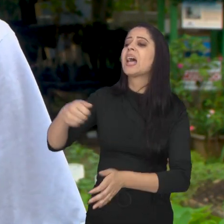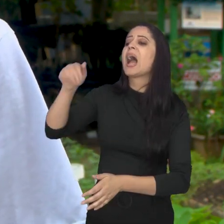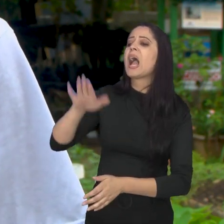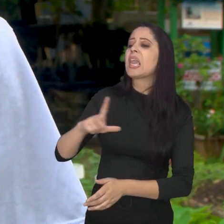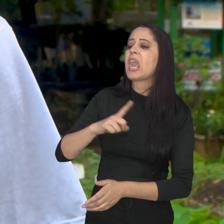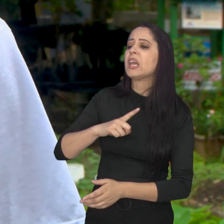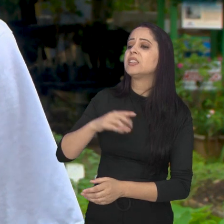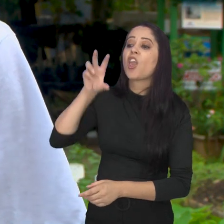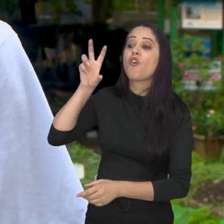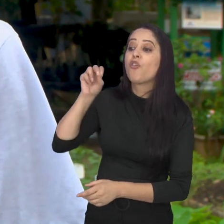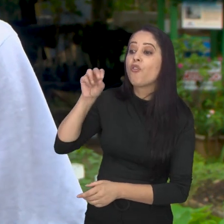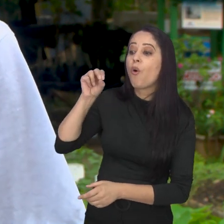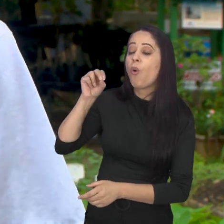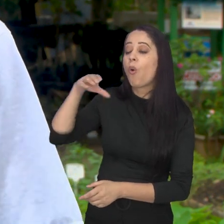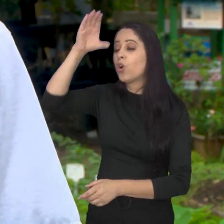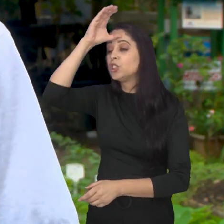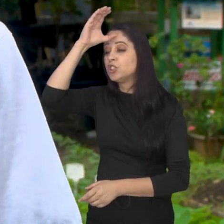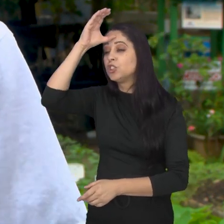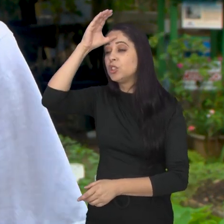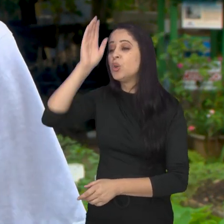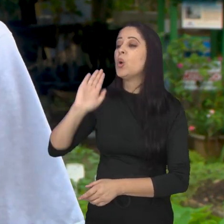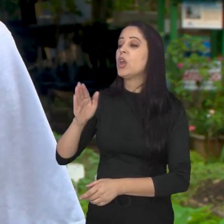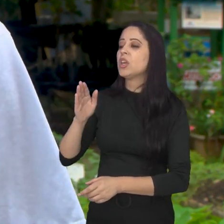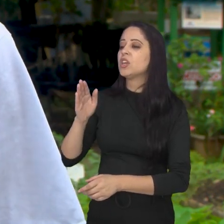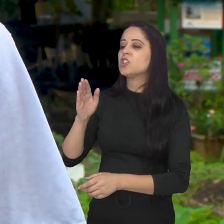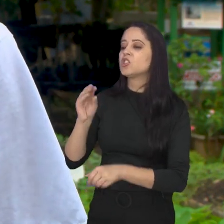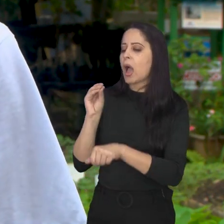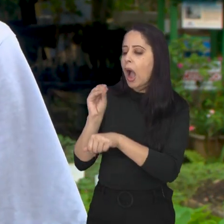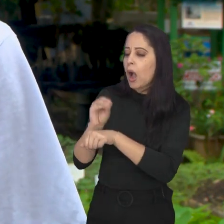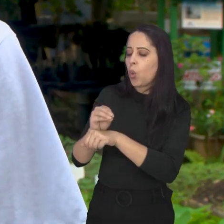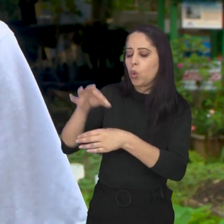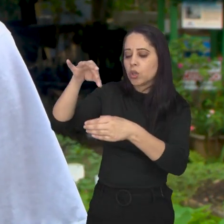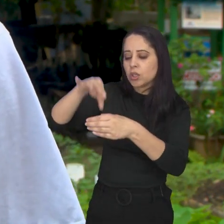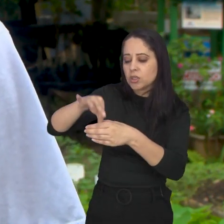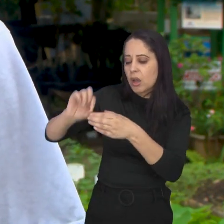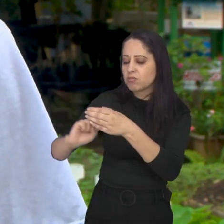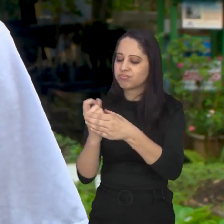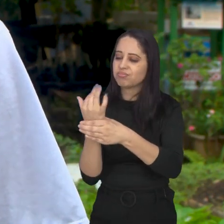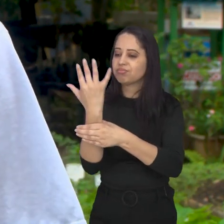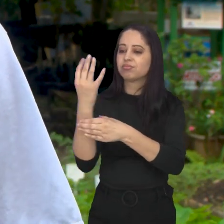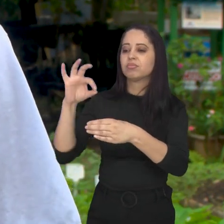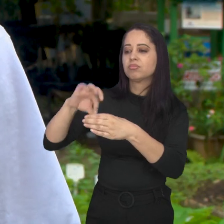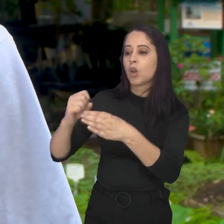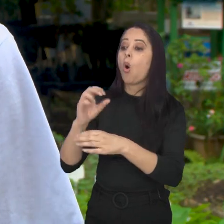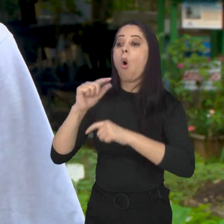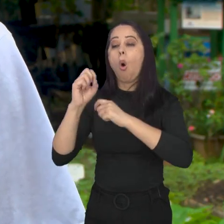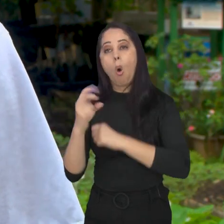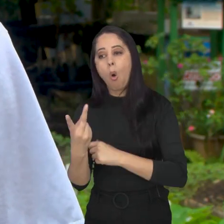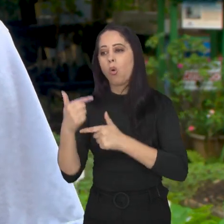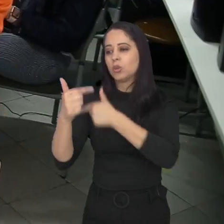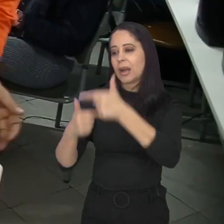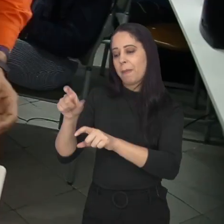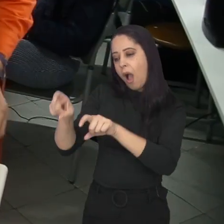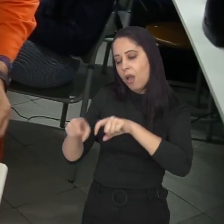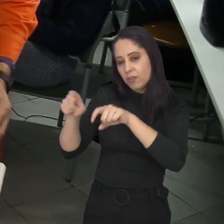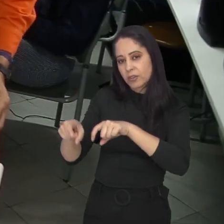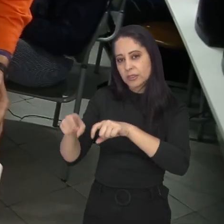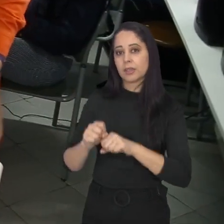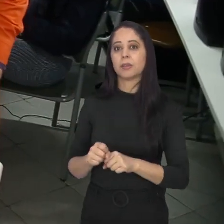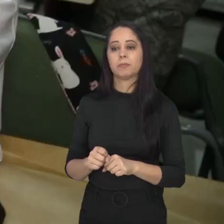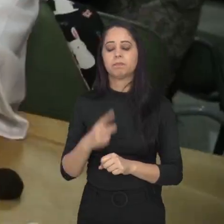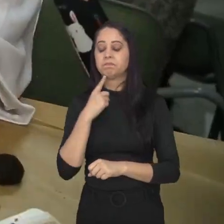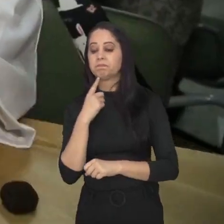eles os ODS, que são os Objetivos de Desenvolvimento Sustentável. Ao todo, o projeto atende cerca de 600 jovens entre